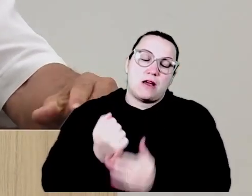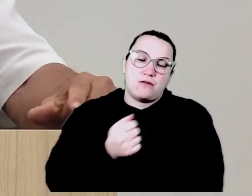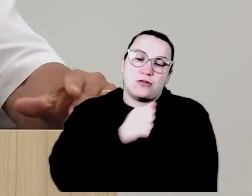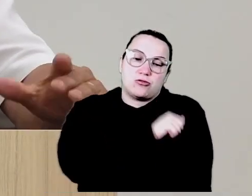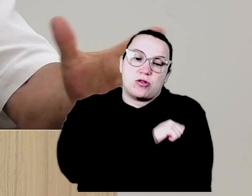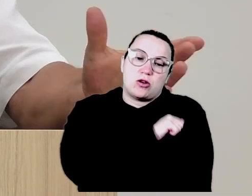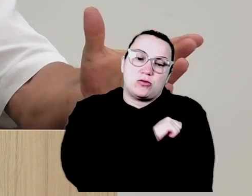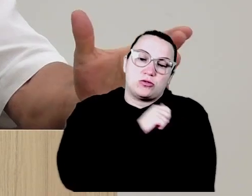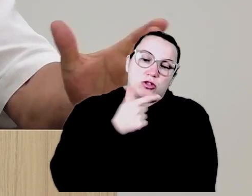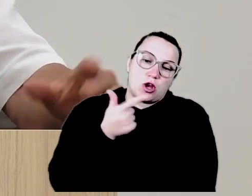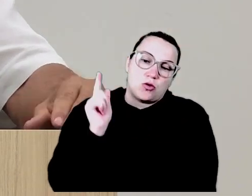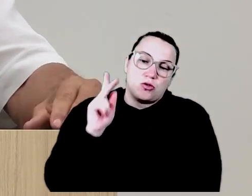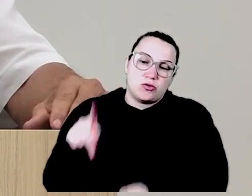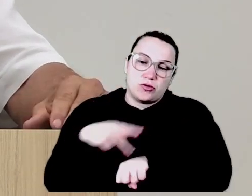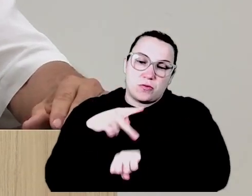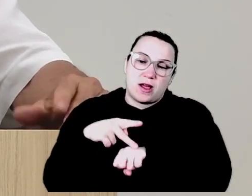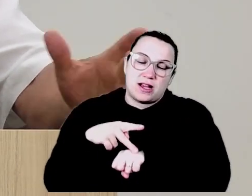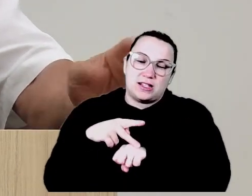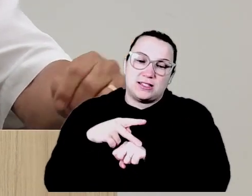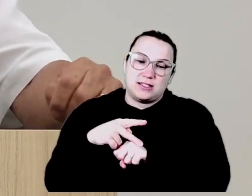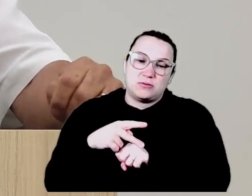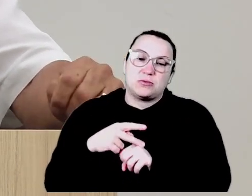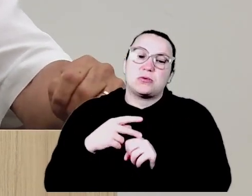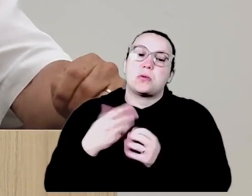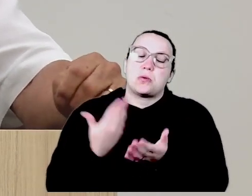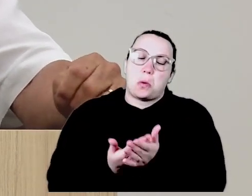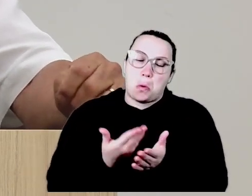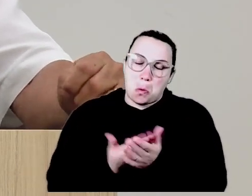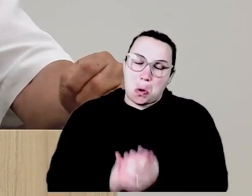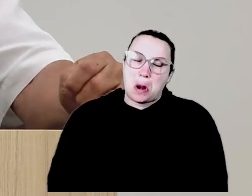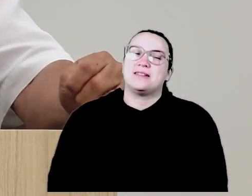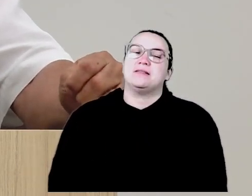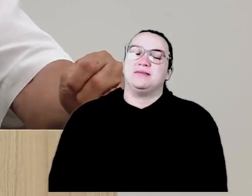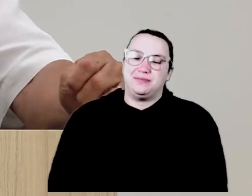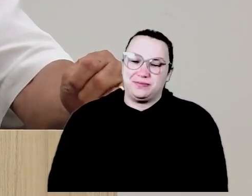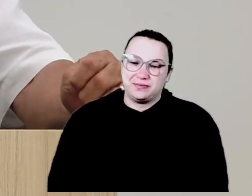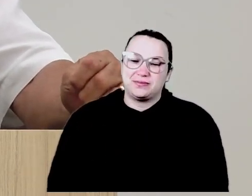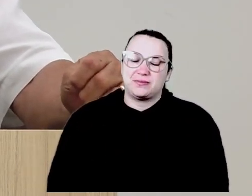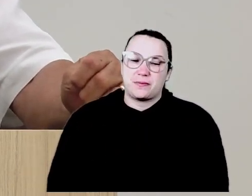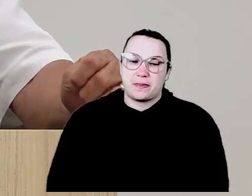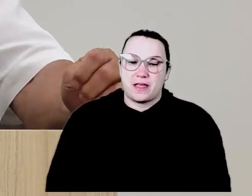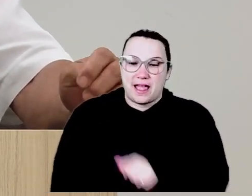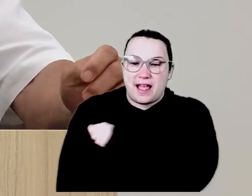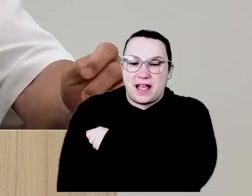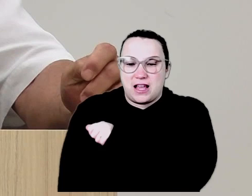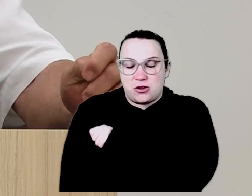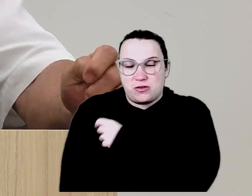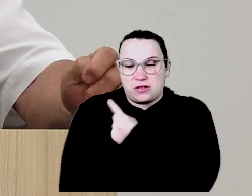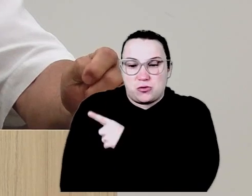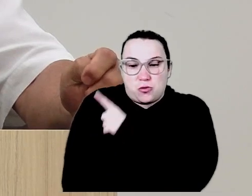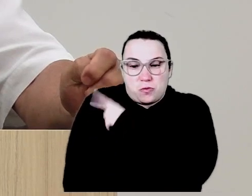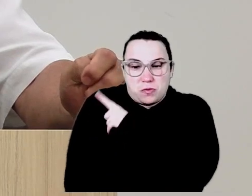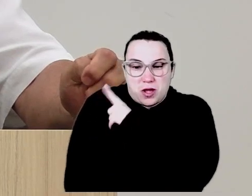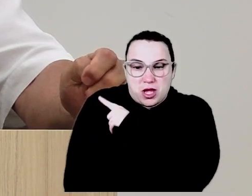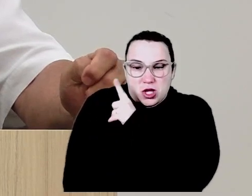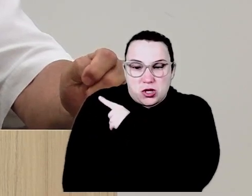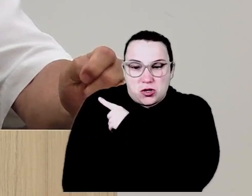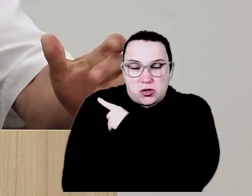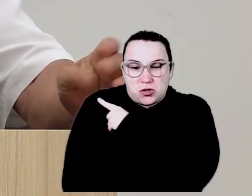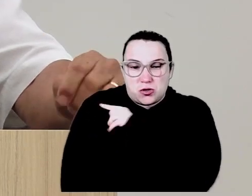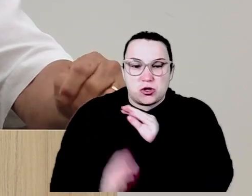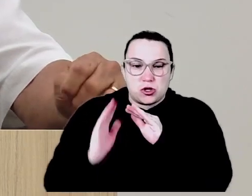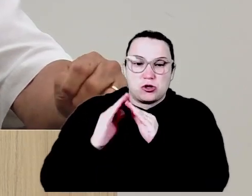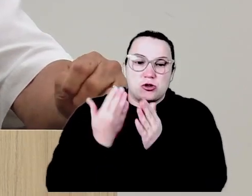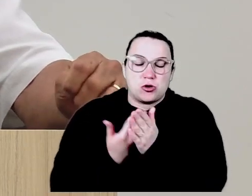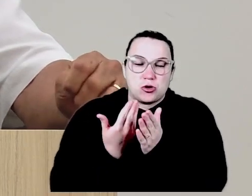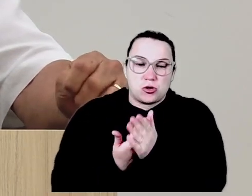outros países aí através de intercâmbios escolares então aluna do primeiro ano o do colégio